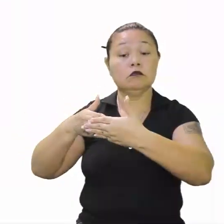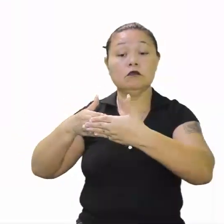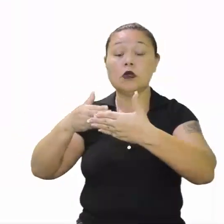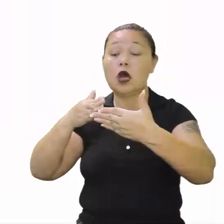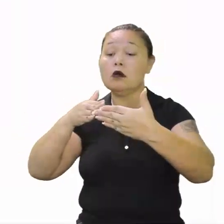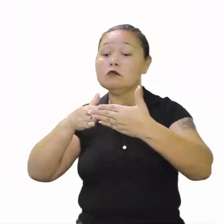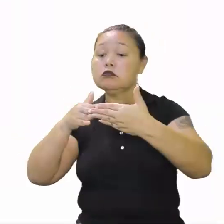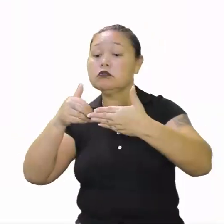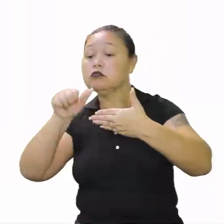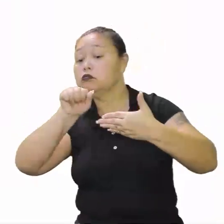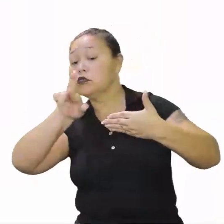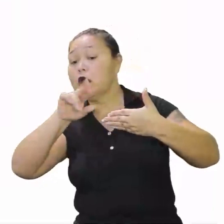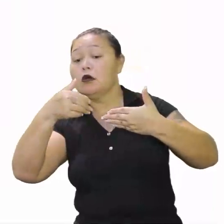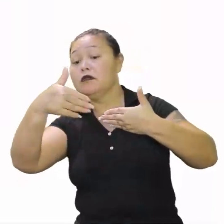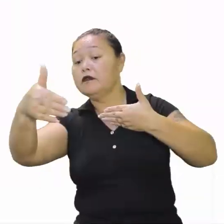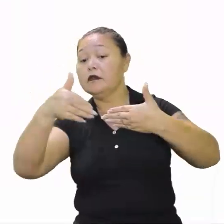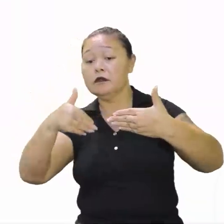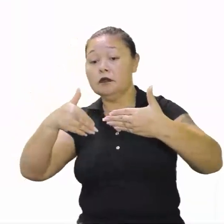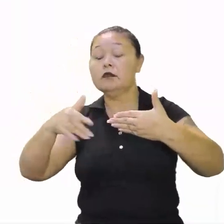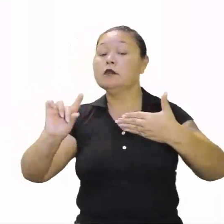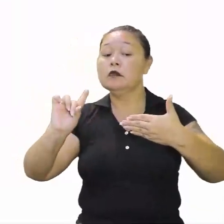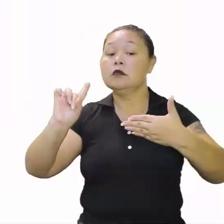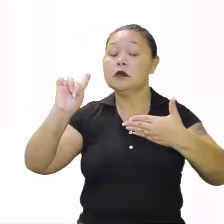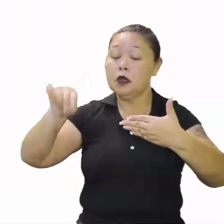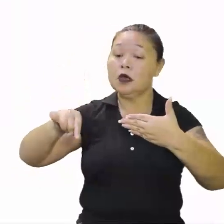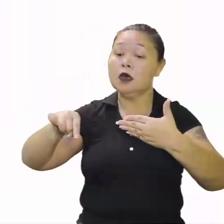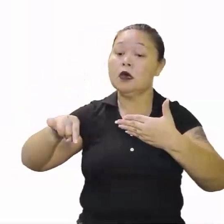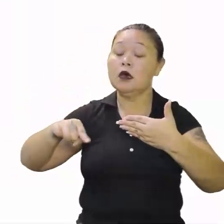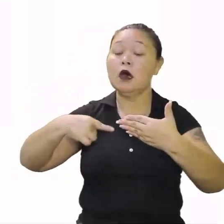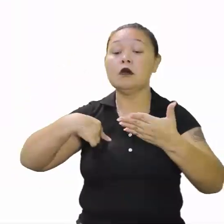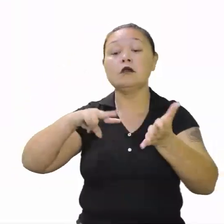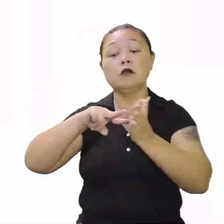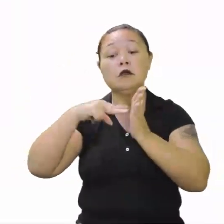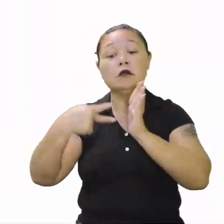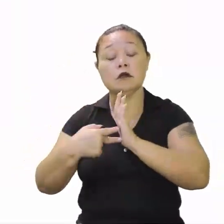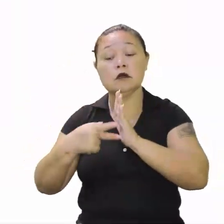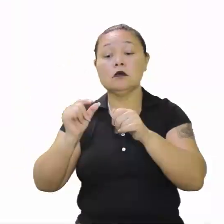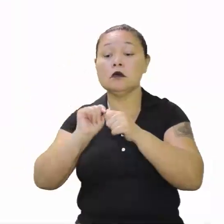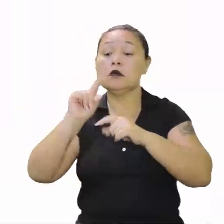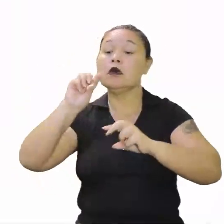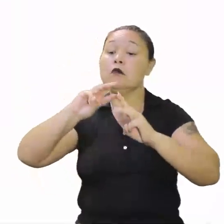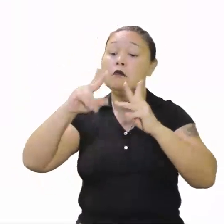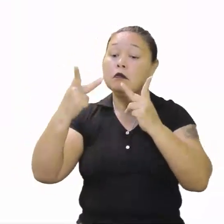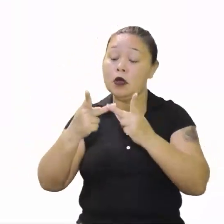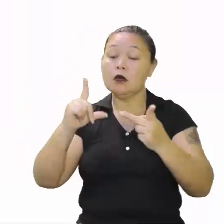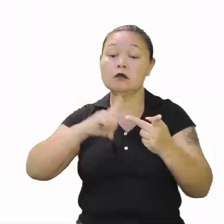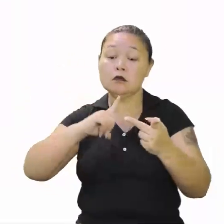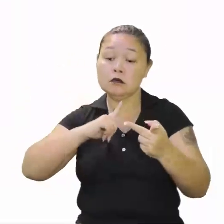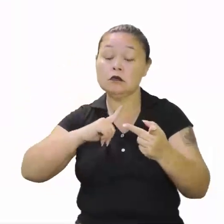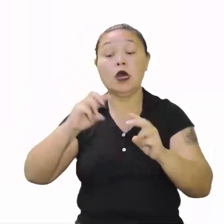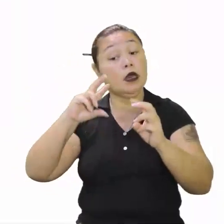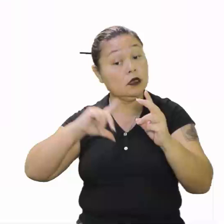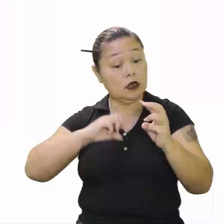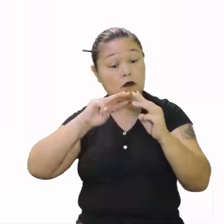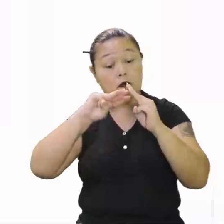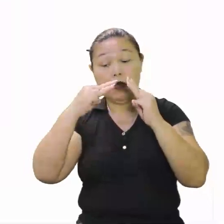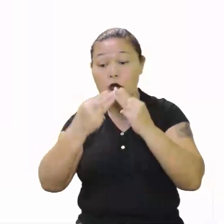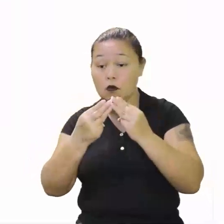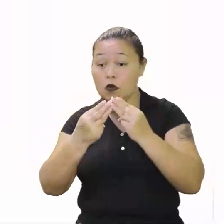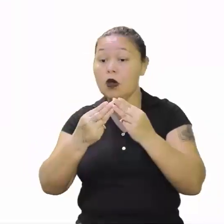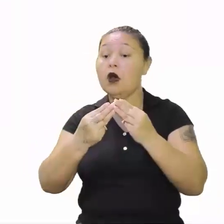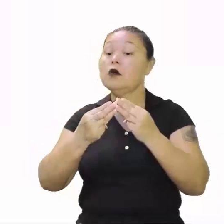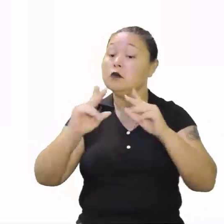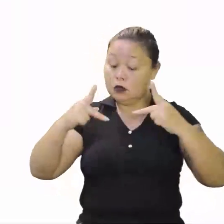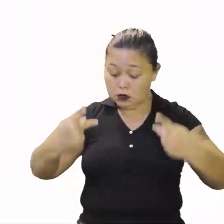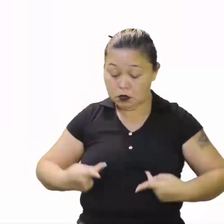com ar, enfim. Então, para isso, é significado de que a matéria existe e que tem massa. Tanto o ser humano como o